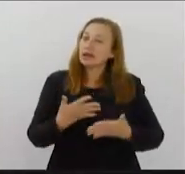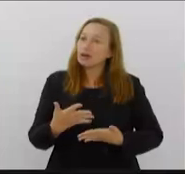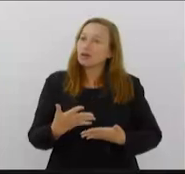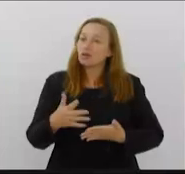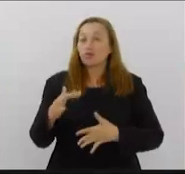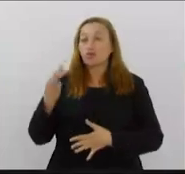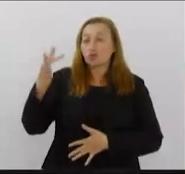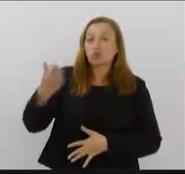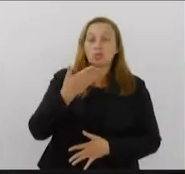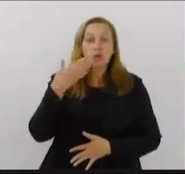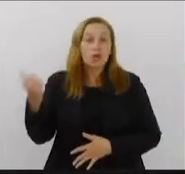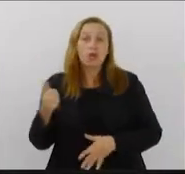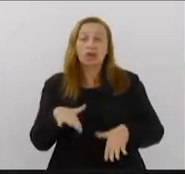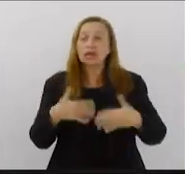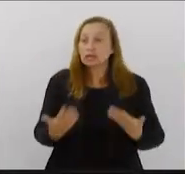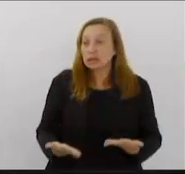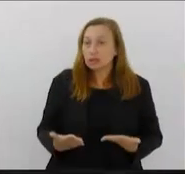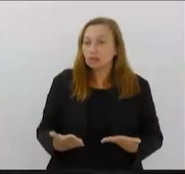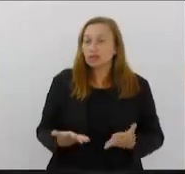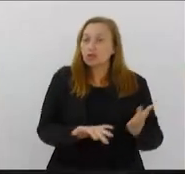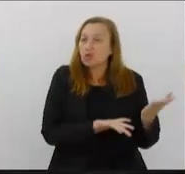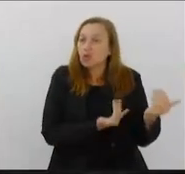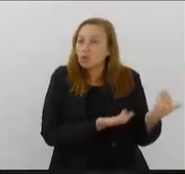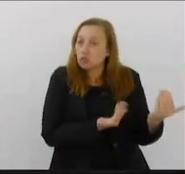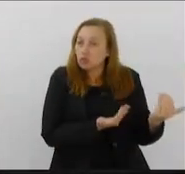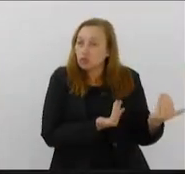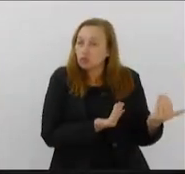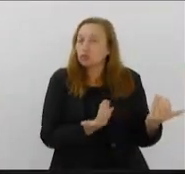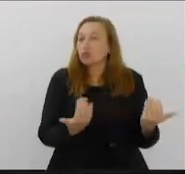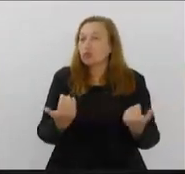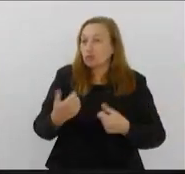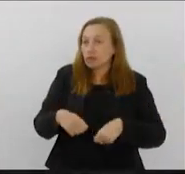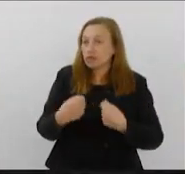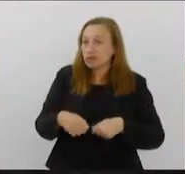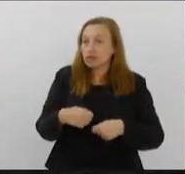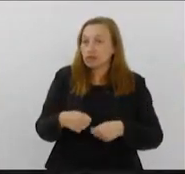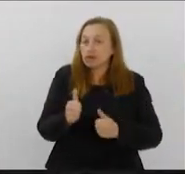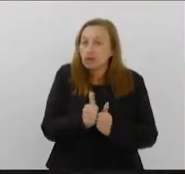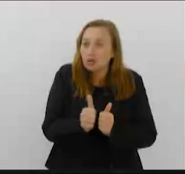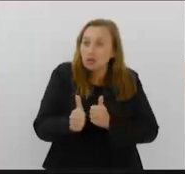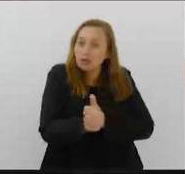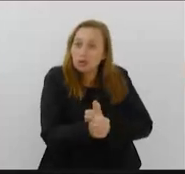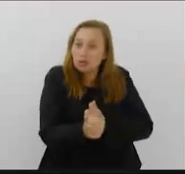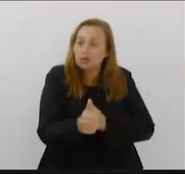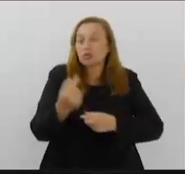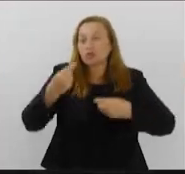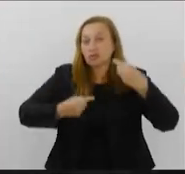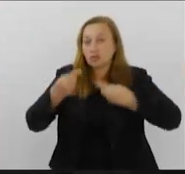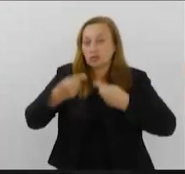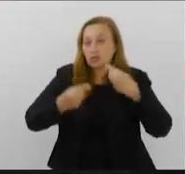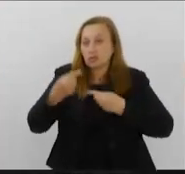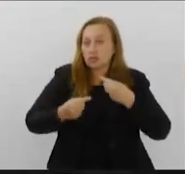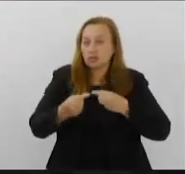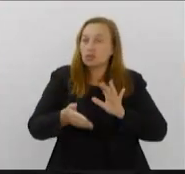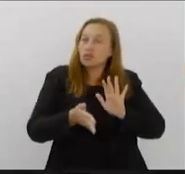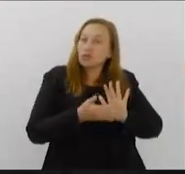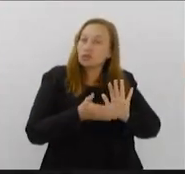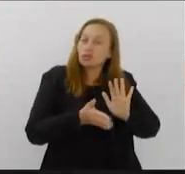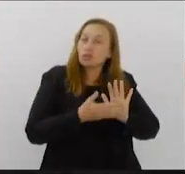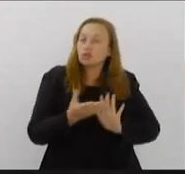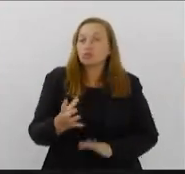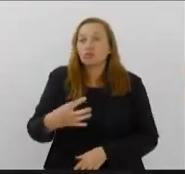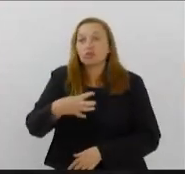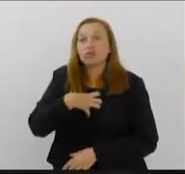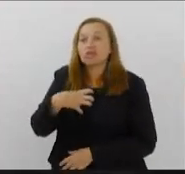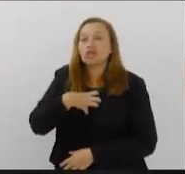futuro possível. Portanto, a juventude deve ser a juventude a protagonista dos debates e das proposições no